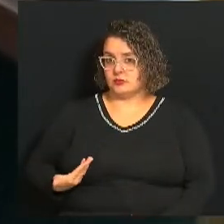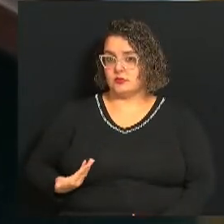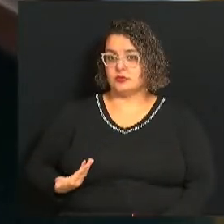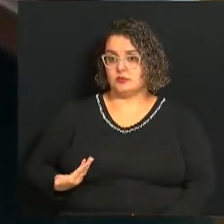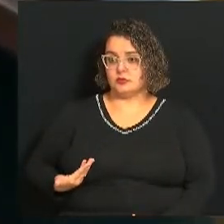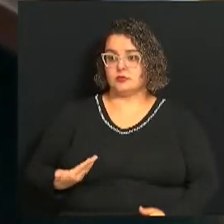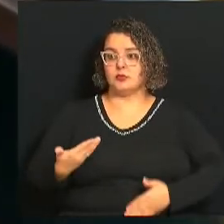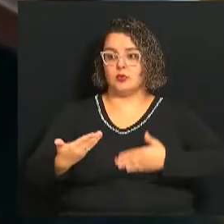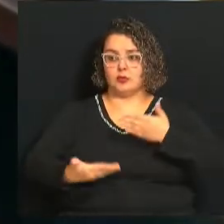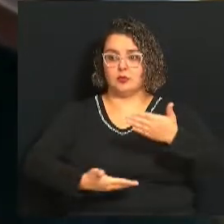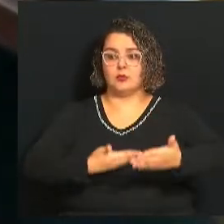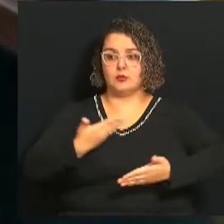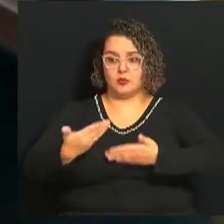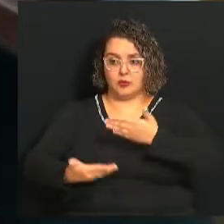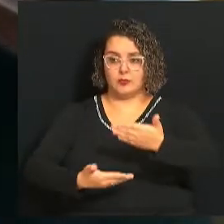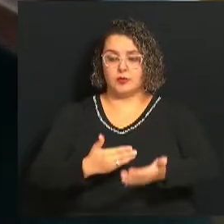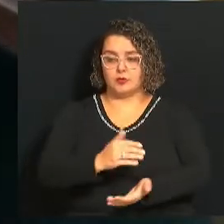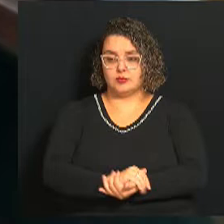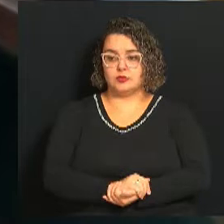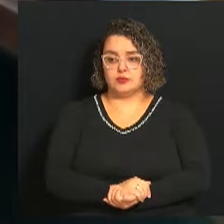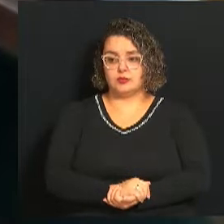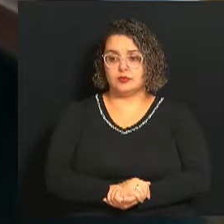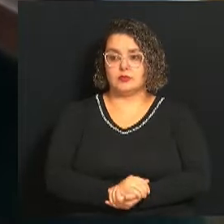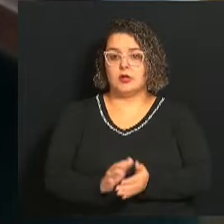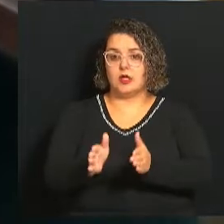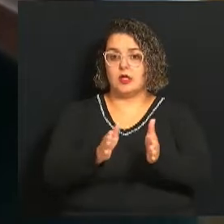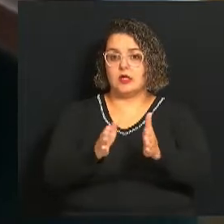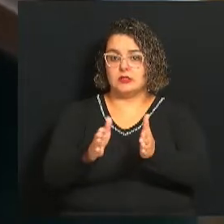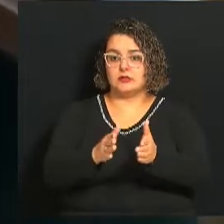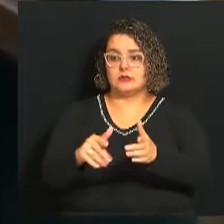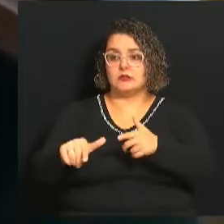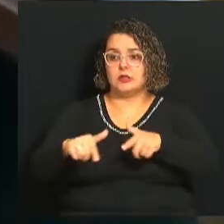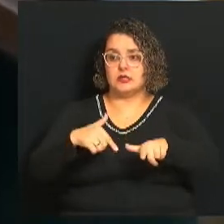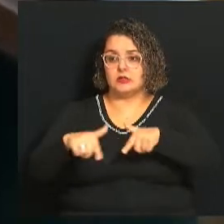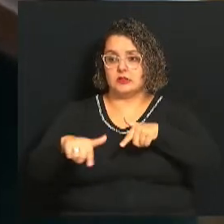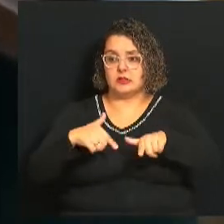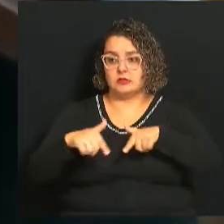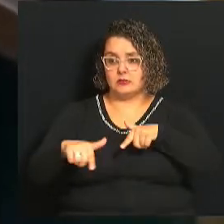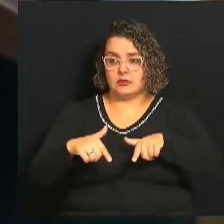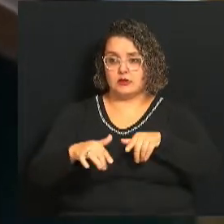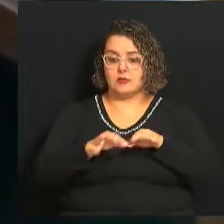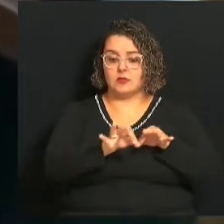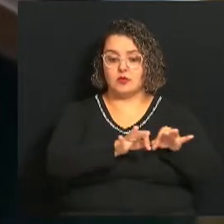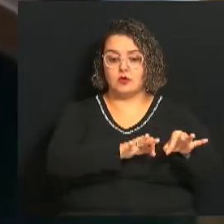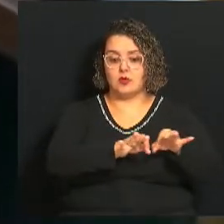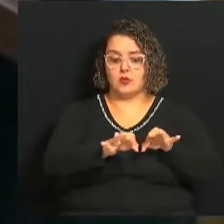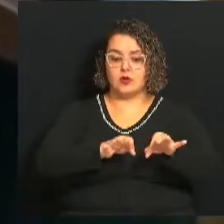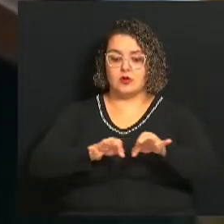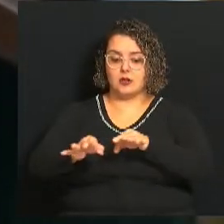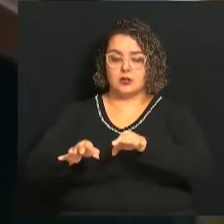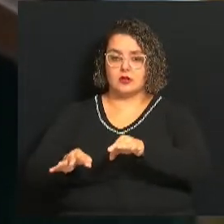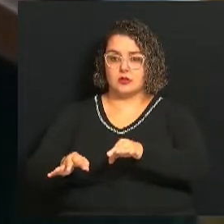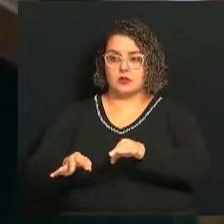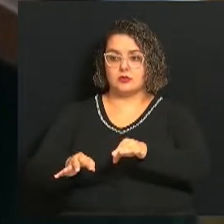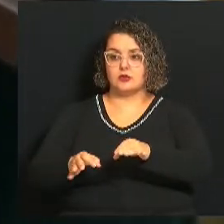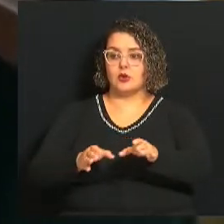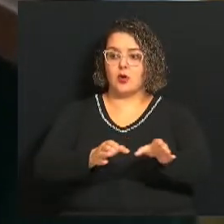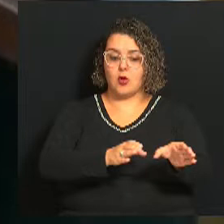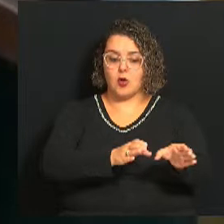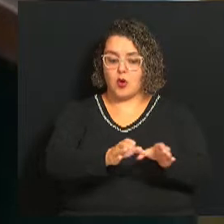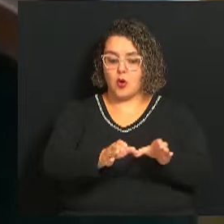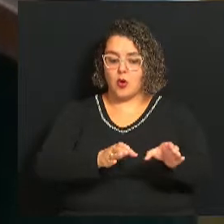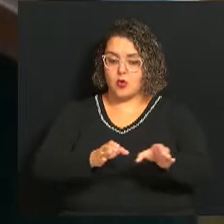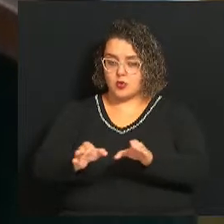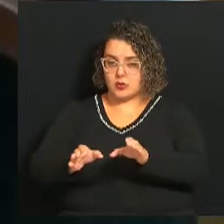À época, esse trabalho ele foi organizado, né, coordenado, na